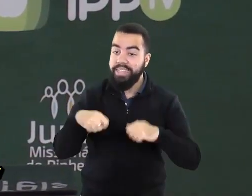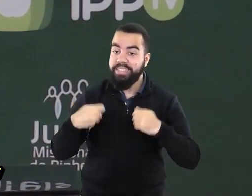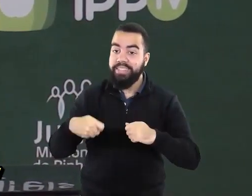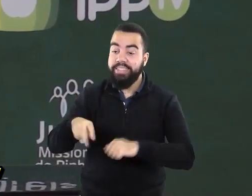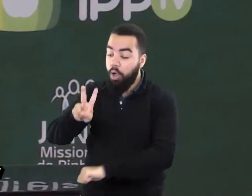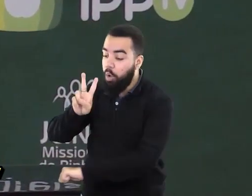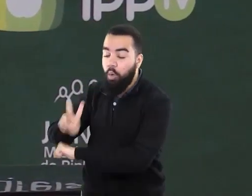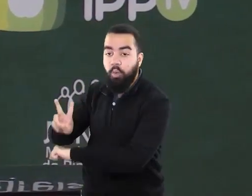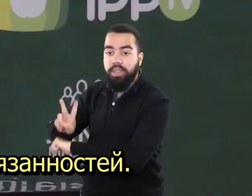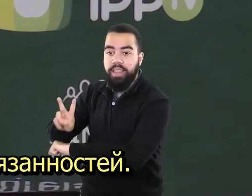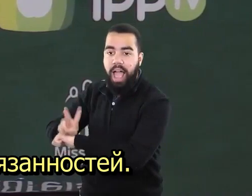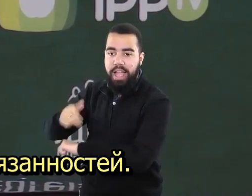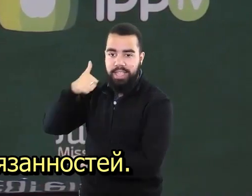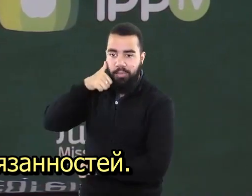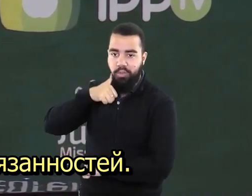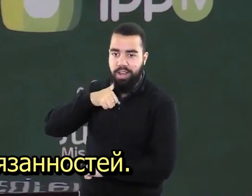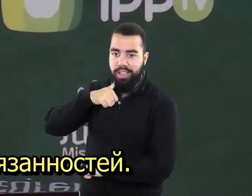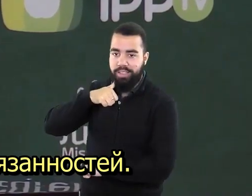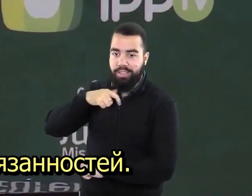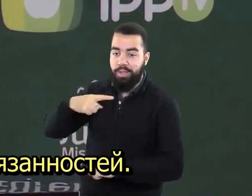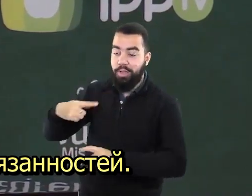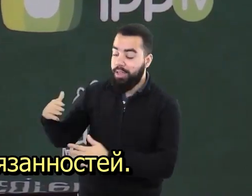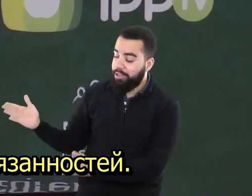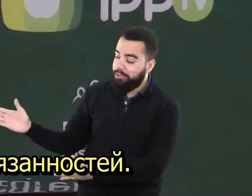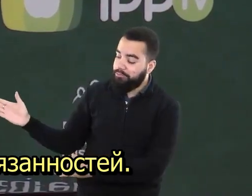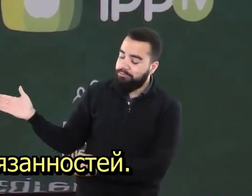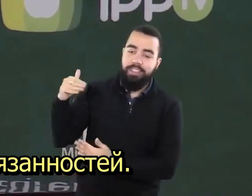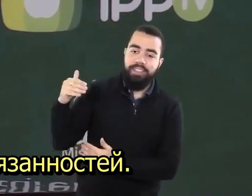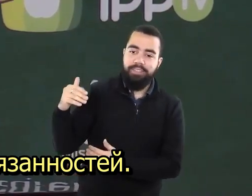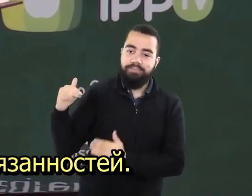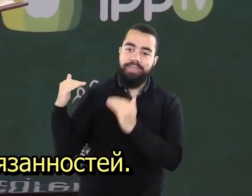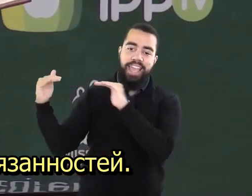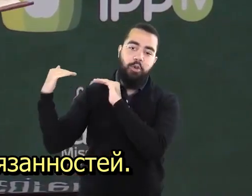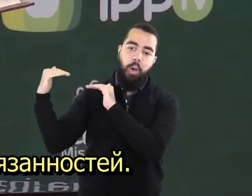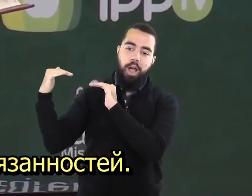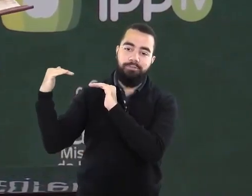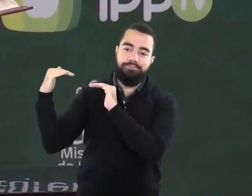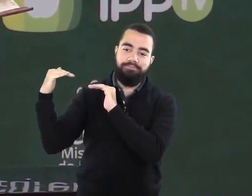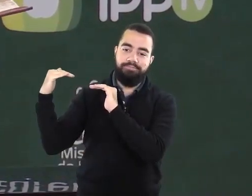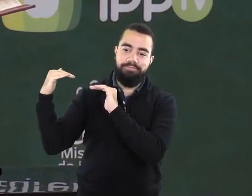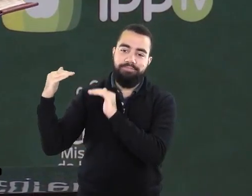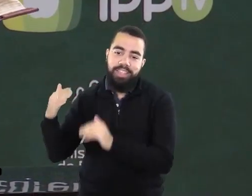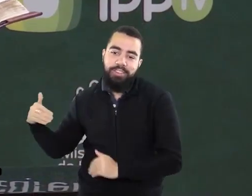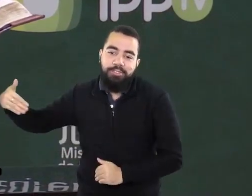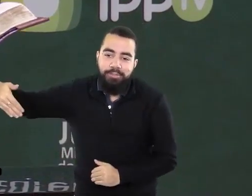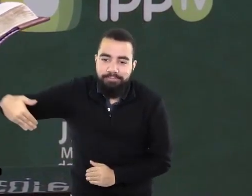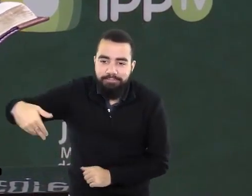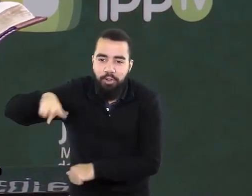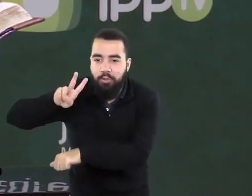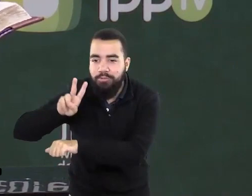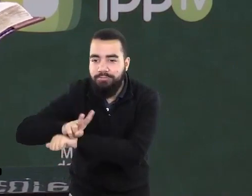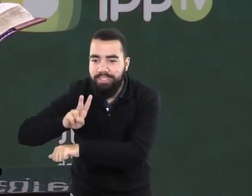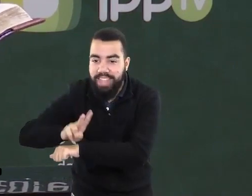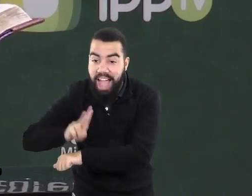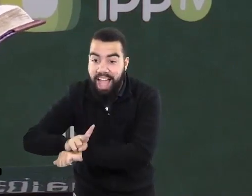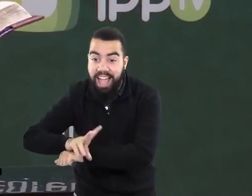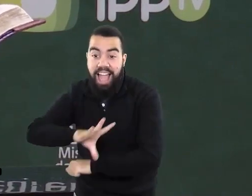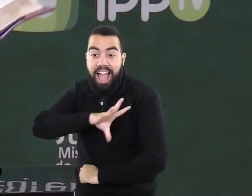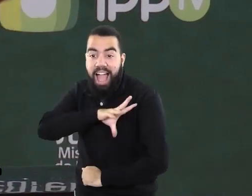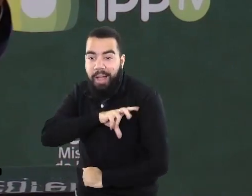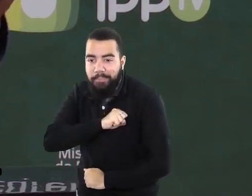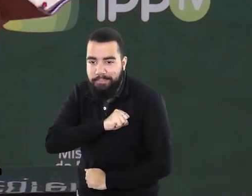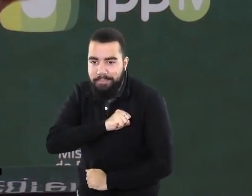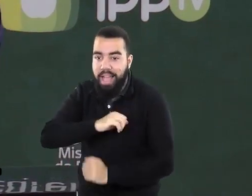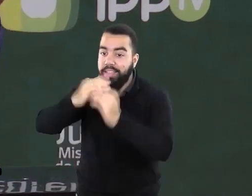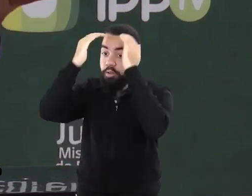ser amparada por ele, pertinho do coração, para ser o centro dos seus afetos. Portanto, a palavra submissão não tem a